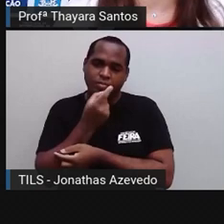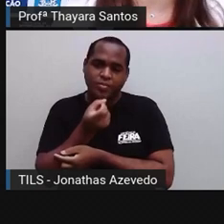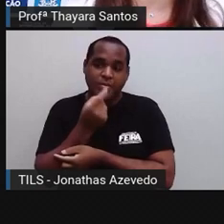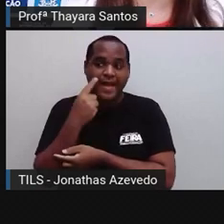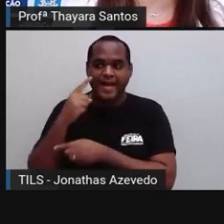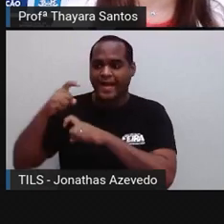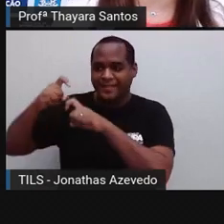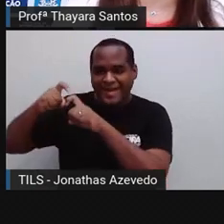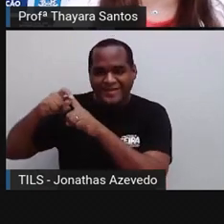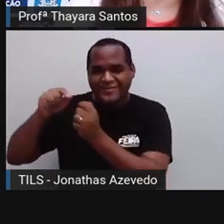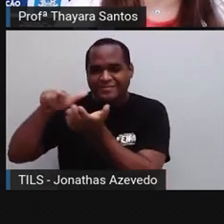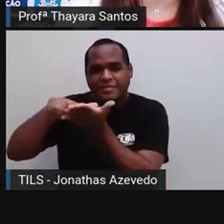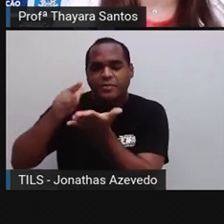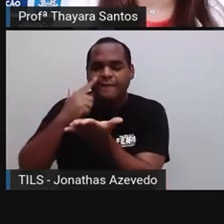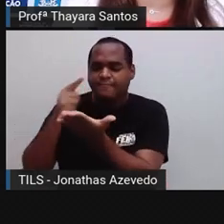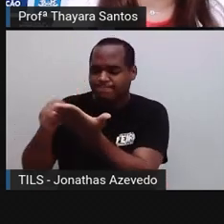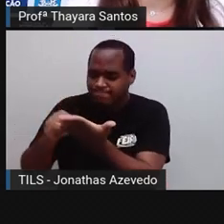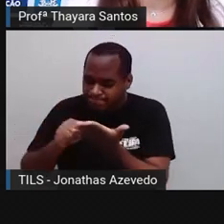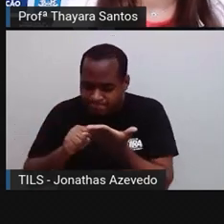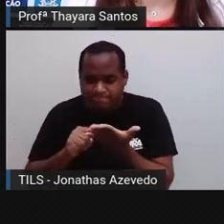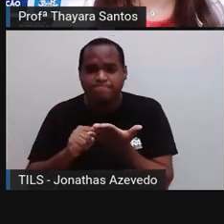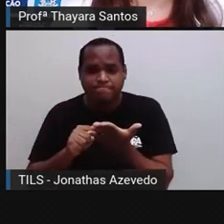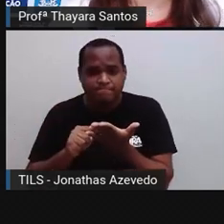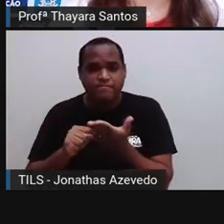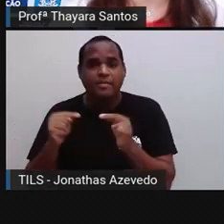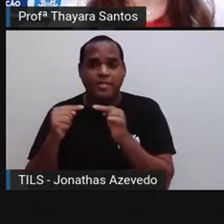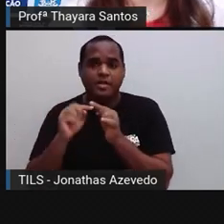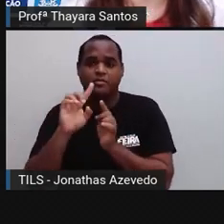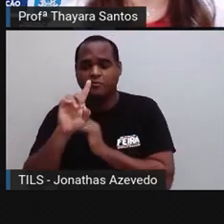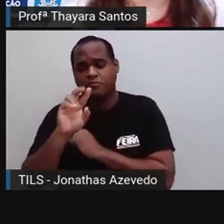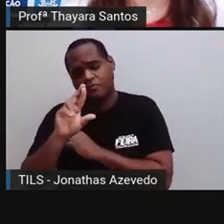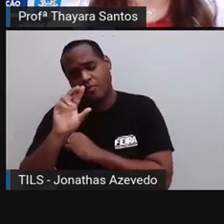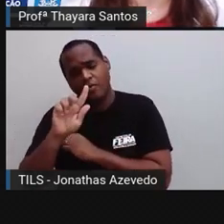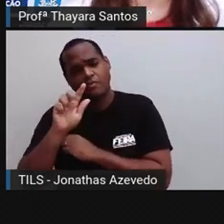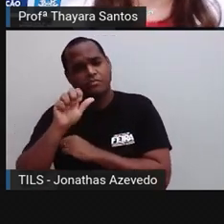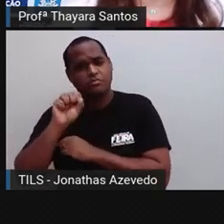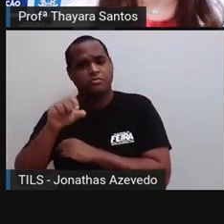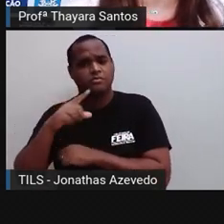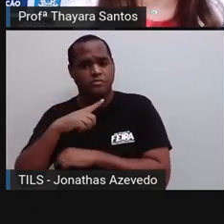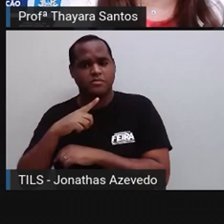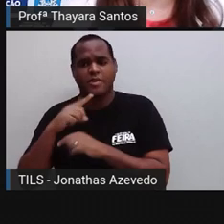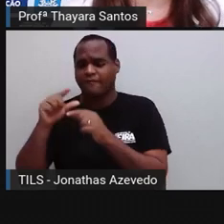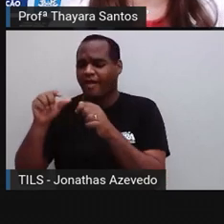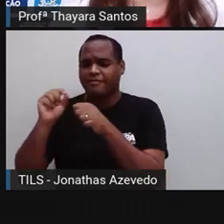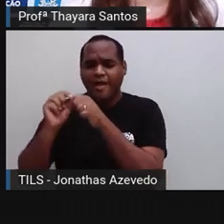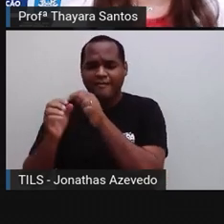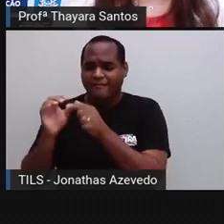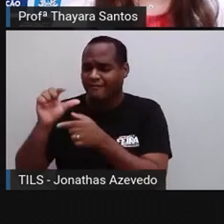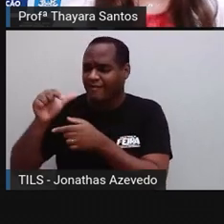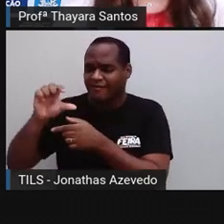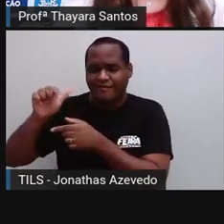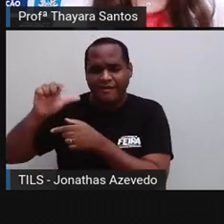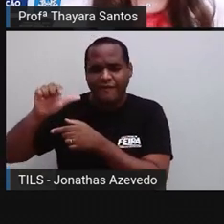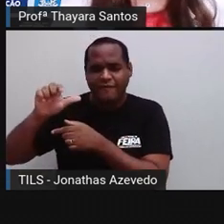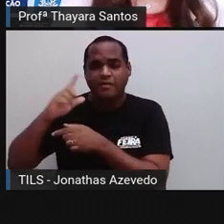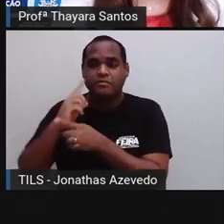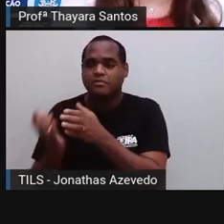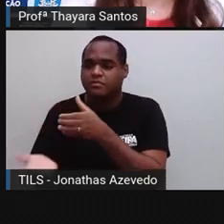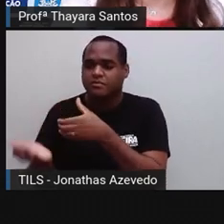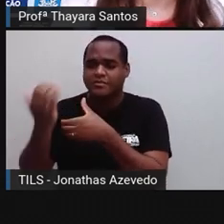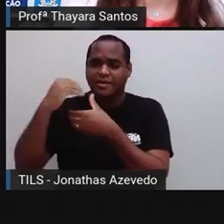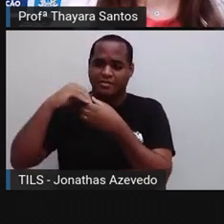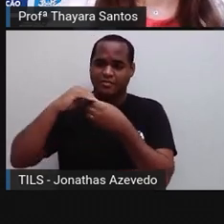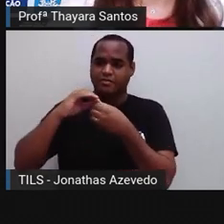prescrição médica, eles também são considerados drogas, porque eles também são substâncias artificiais que a gente introduz no nosso organismo.